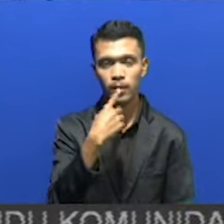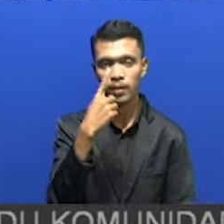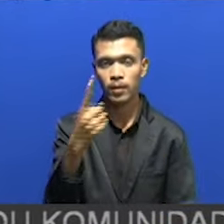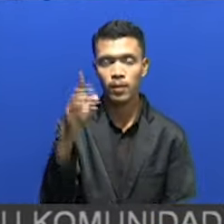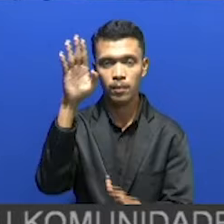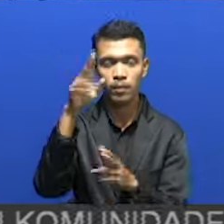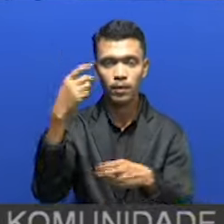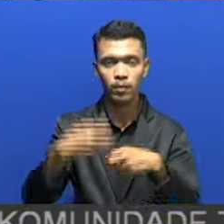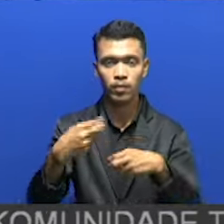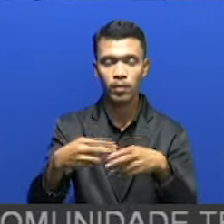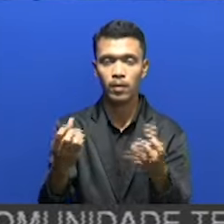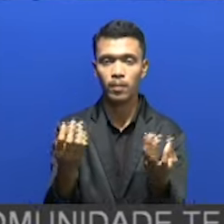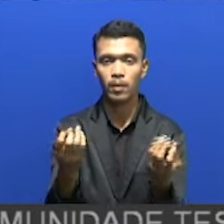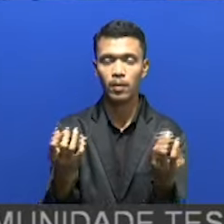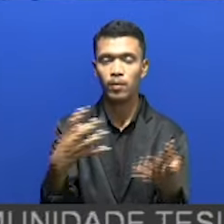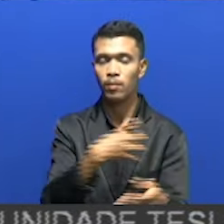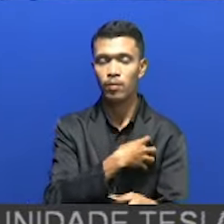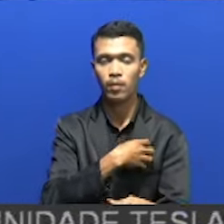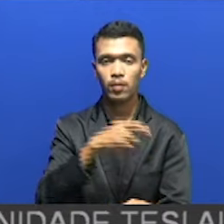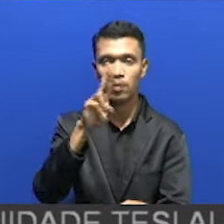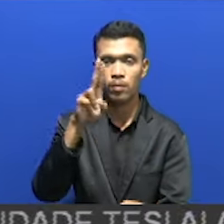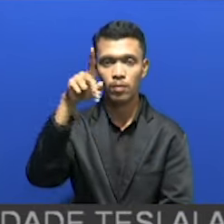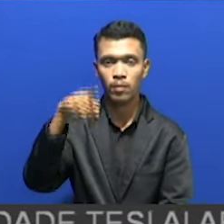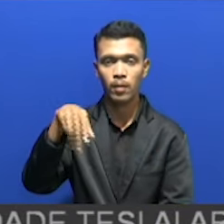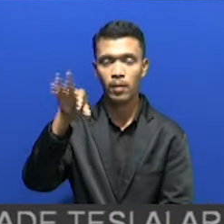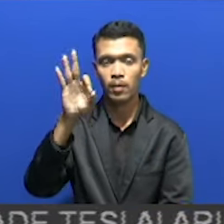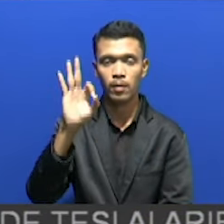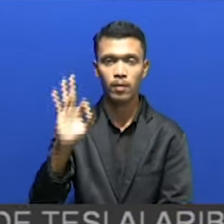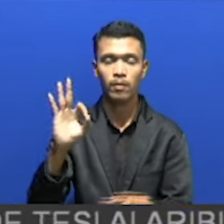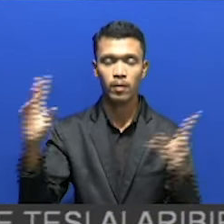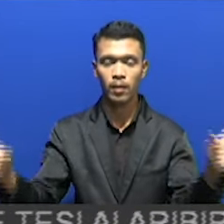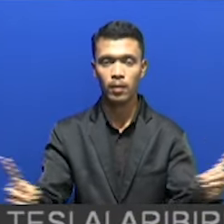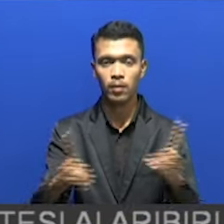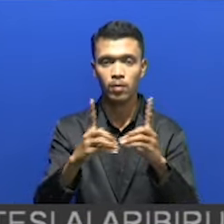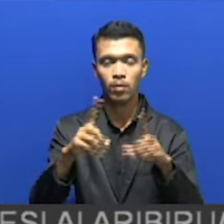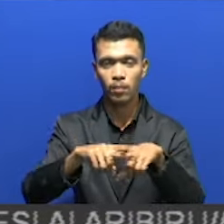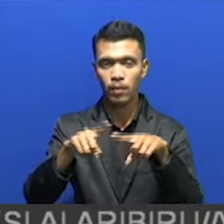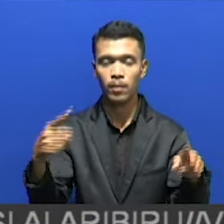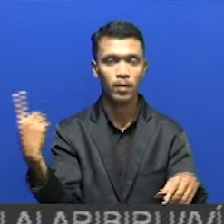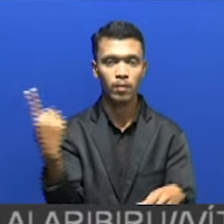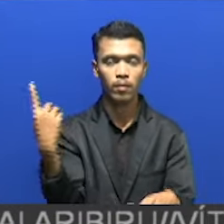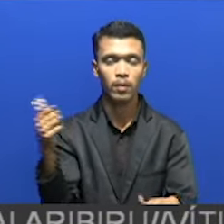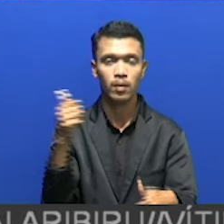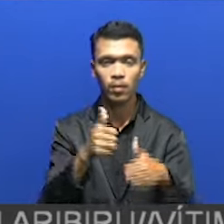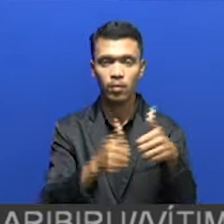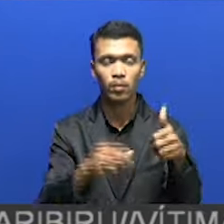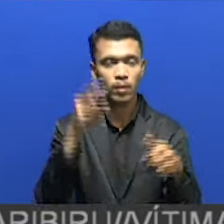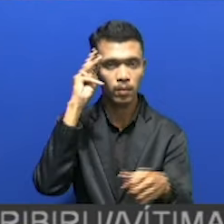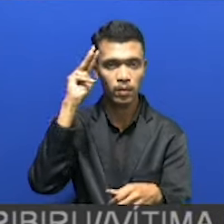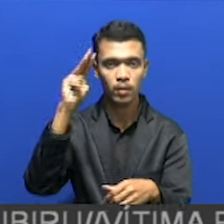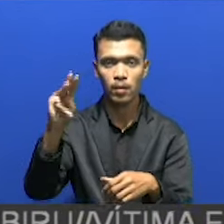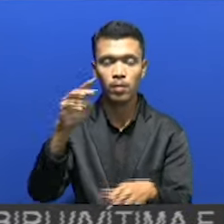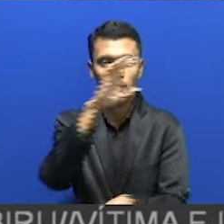limitação oioi nebe Polícia Unidade Patrulhamento Fronteira, UPF Rasoro, mebe na fatin cumpre missão, rode